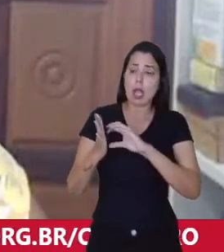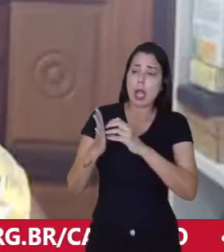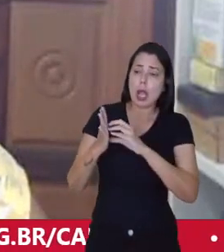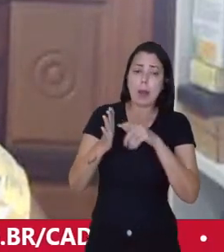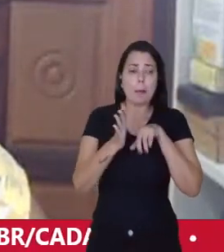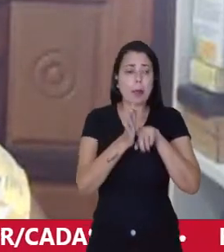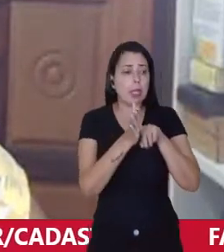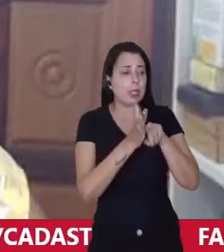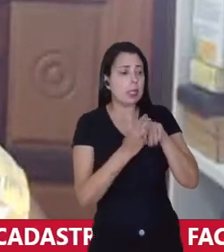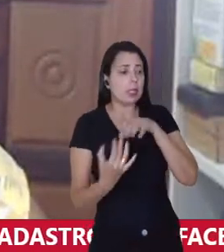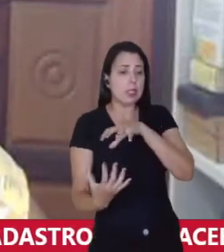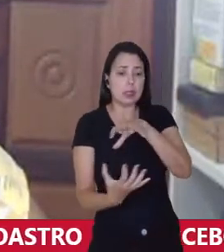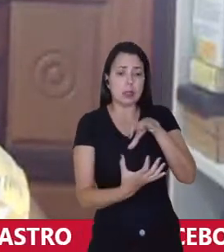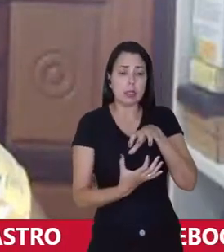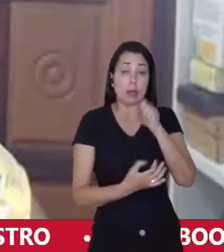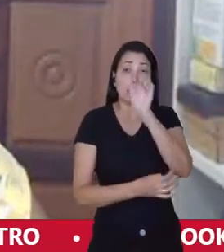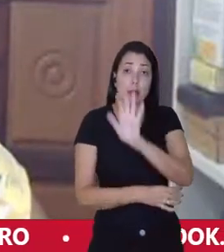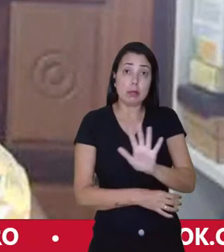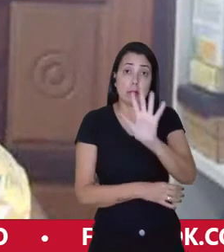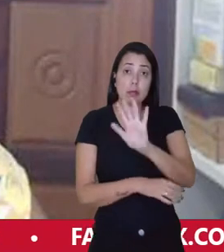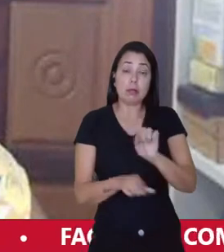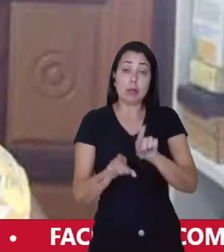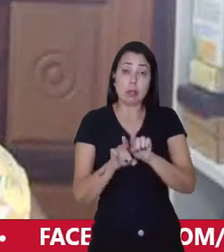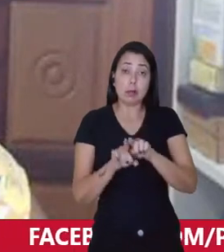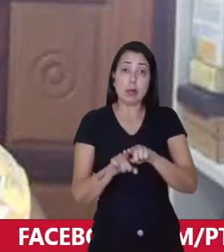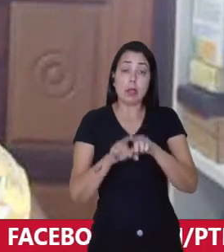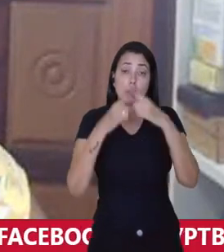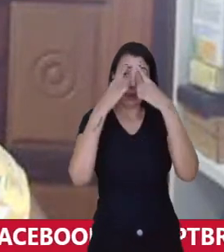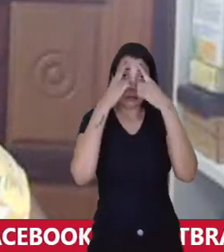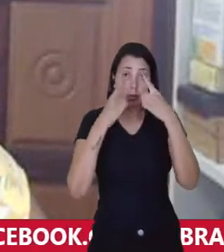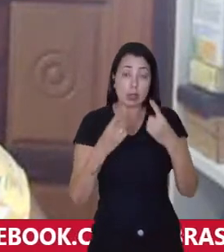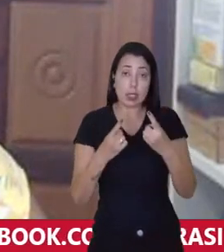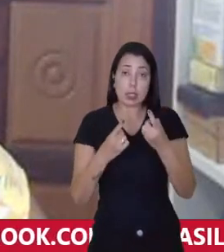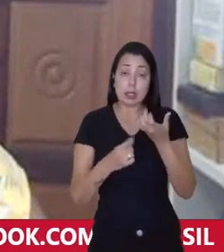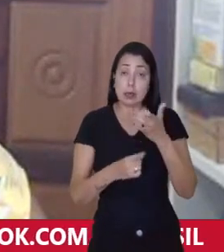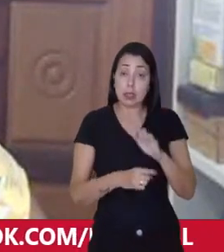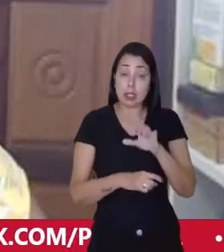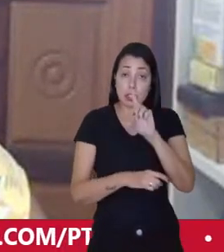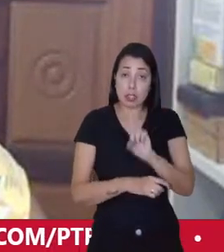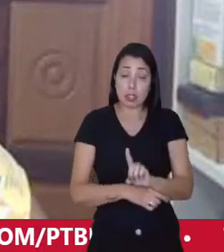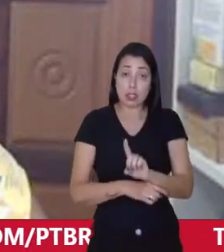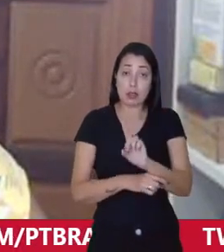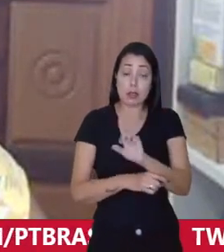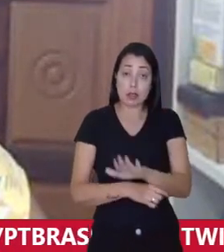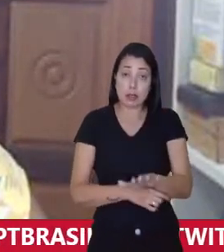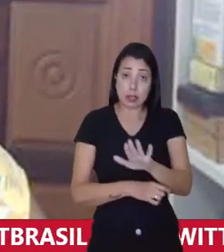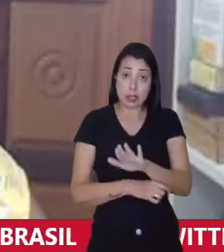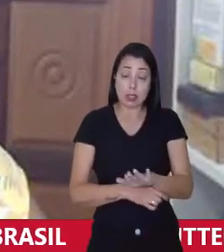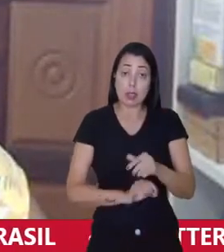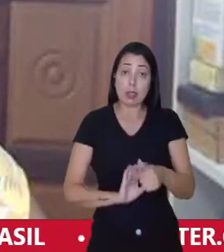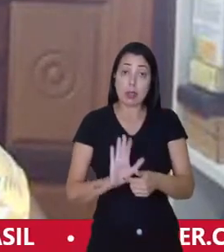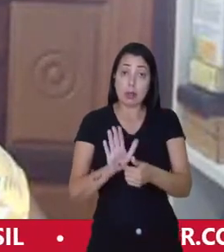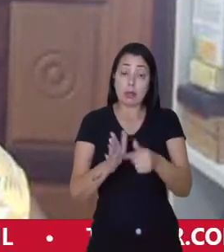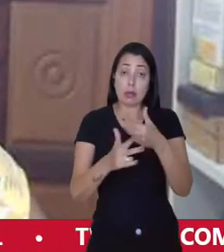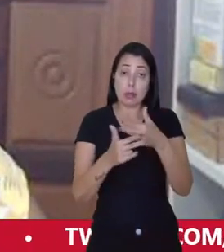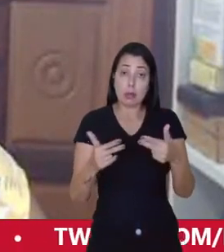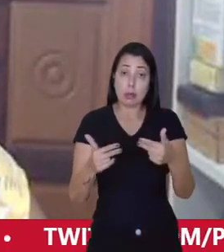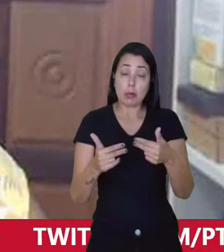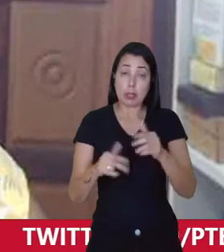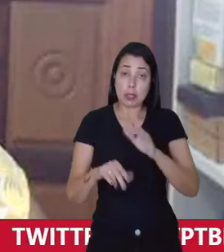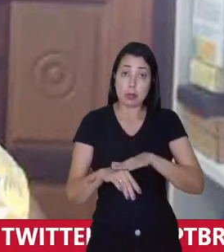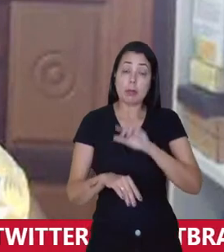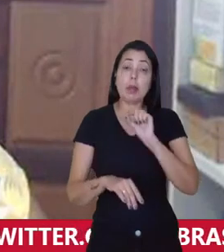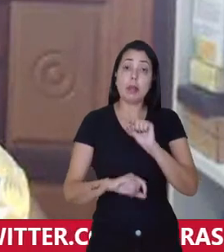pesquisas internacionais e nacionais sobre a violência e a negação de direitos na infância apontam uma situação ainda